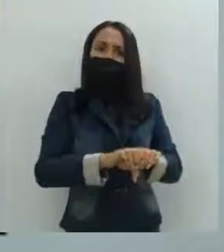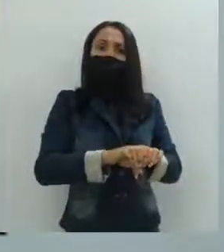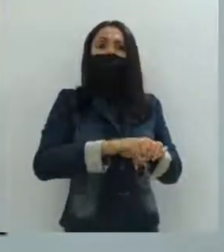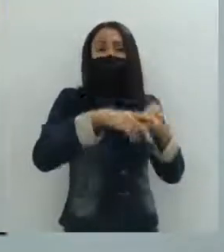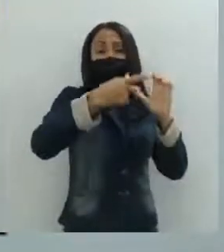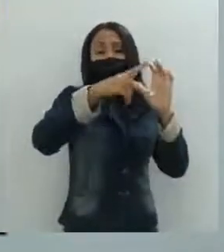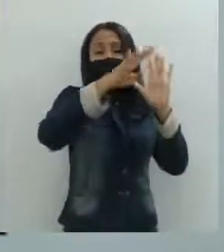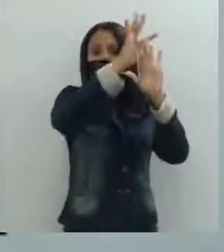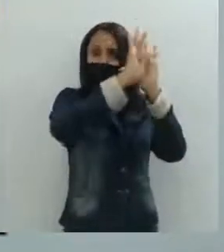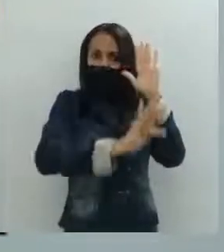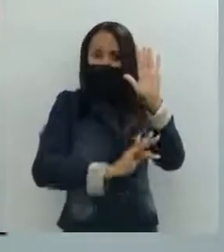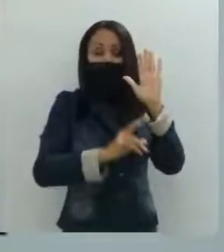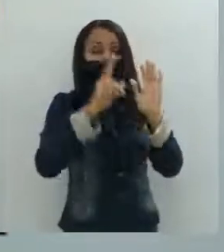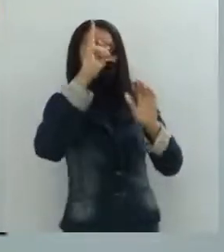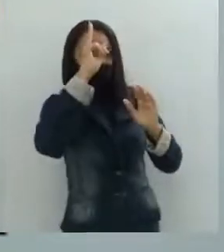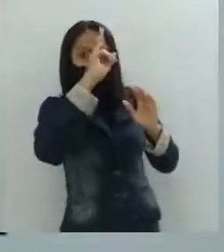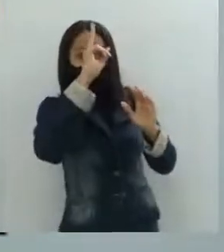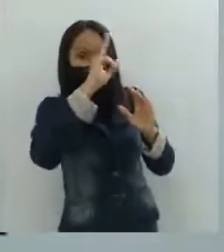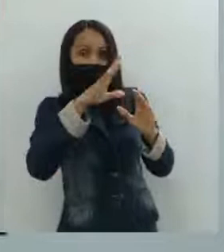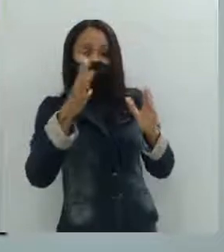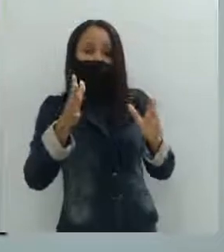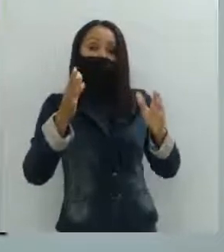Lembrando mais uma vez que a